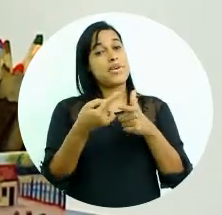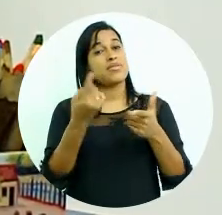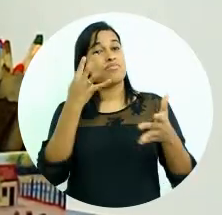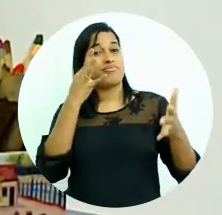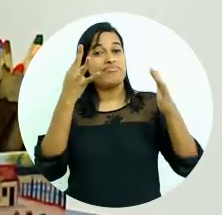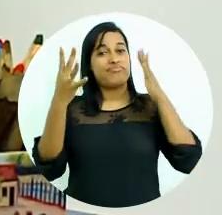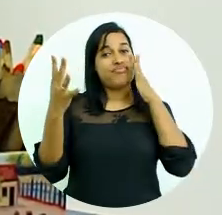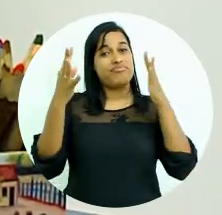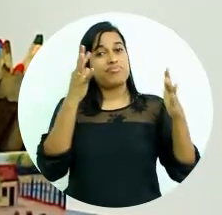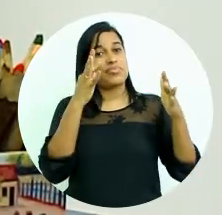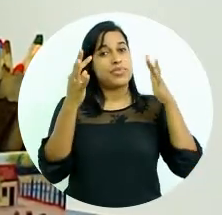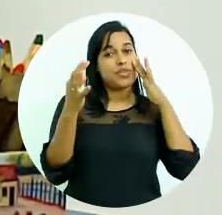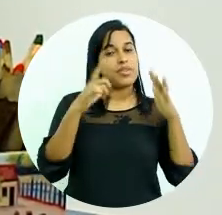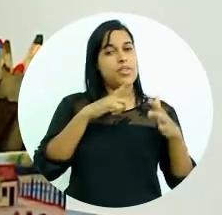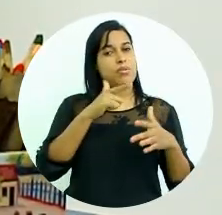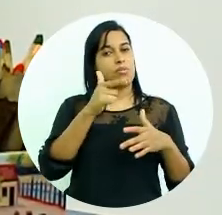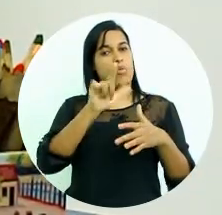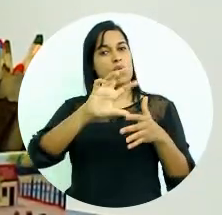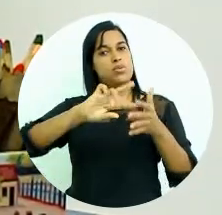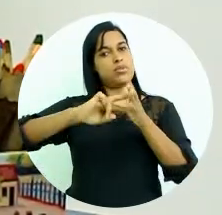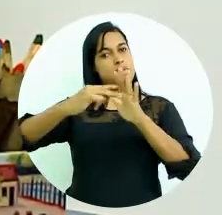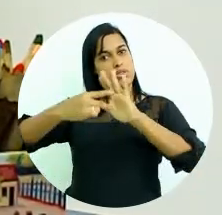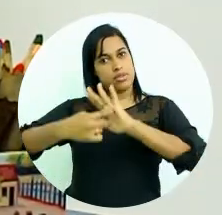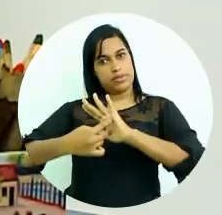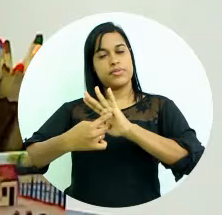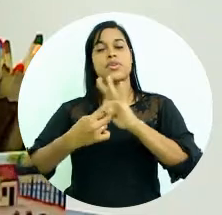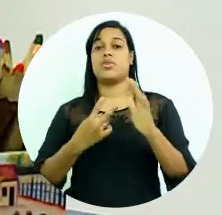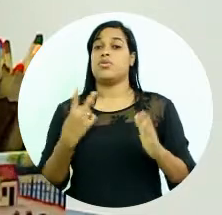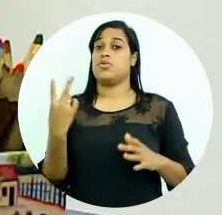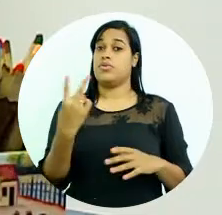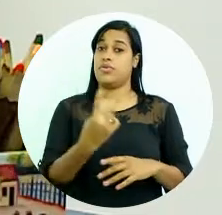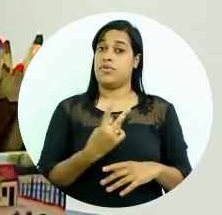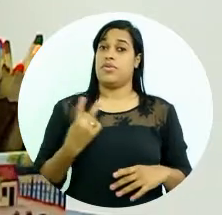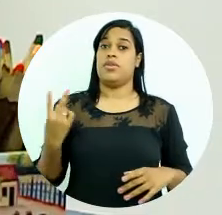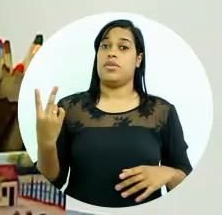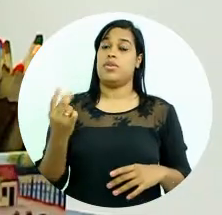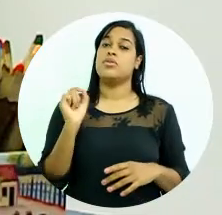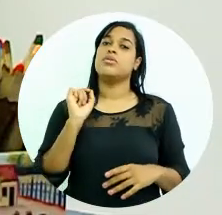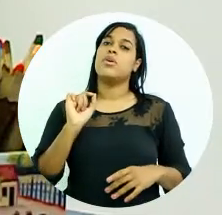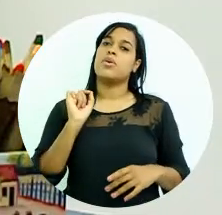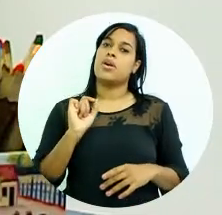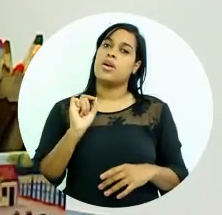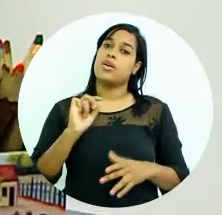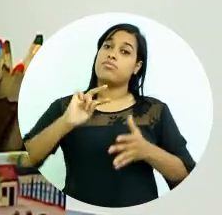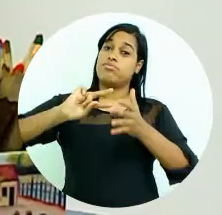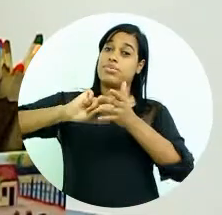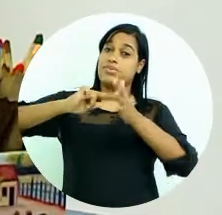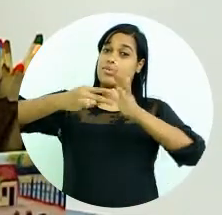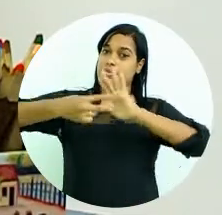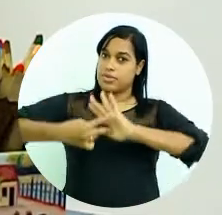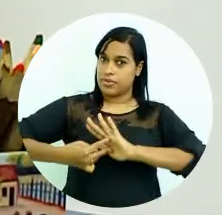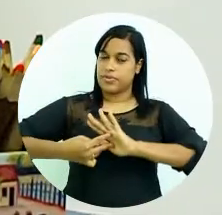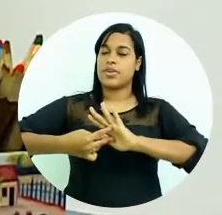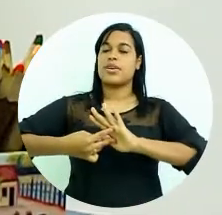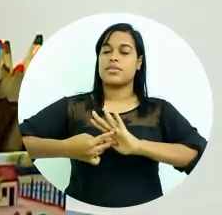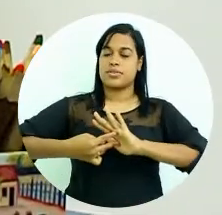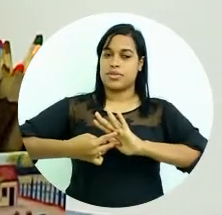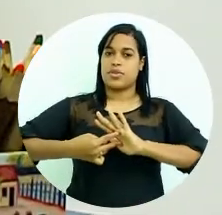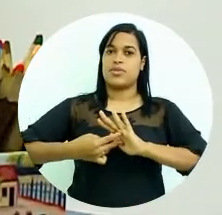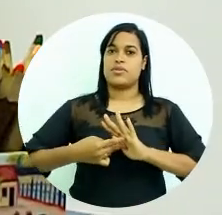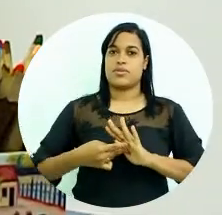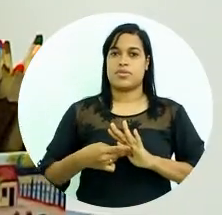na perspectiva filosófica tem um outro sentido. Os valores são as